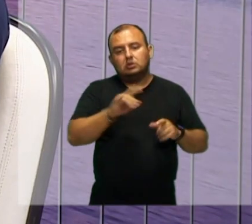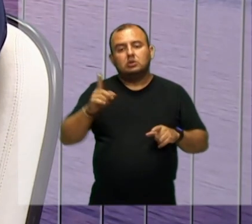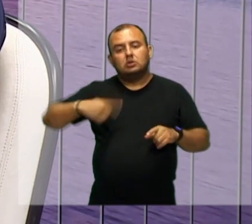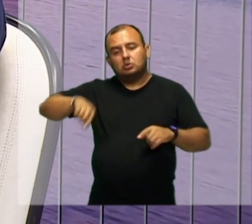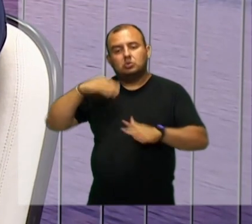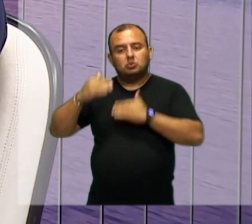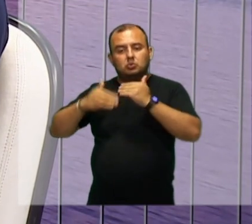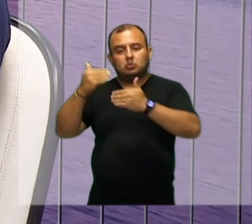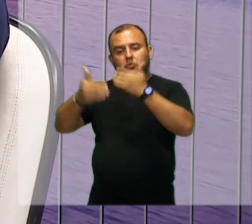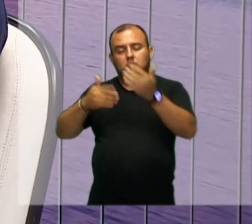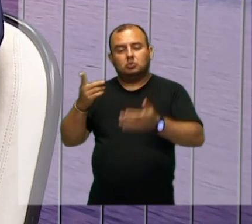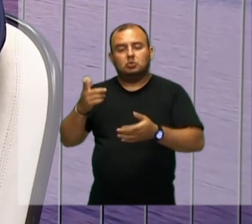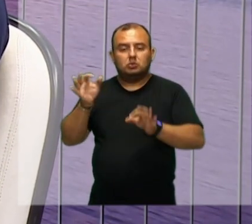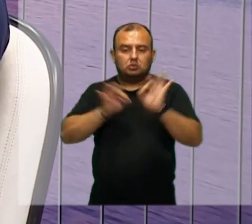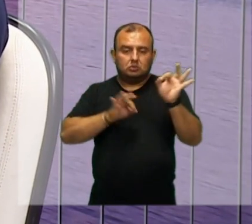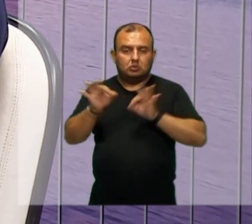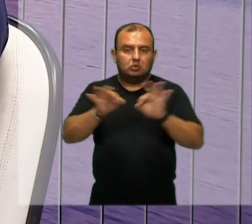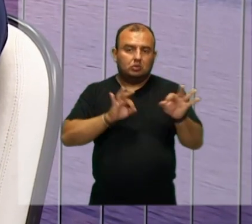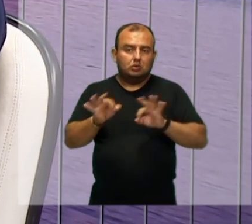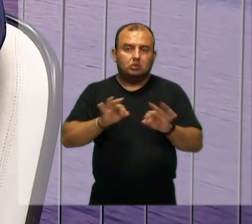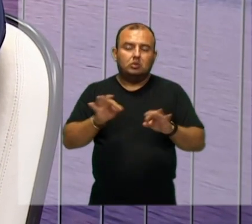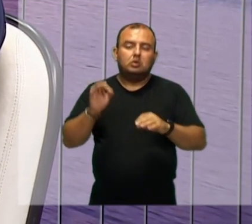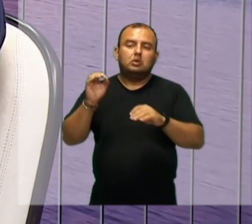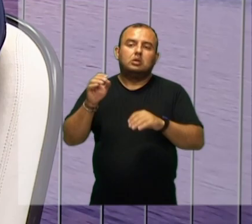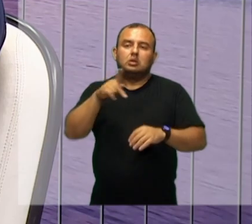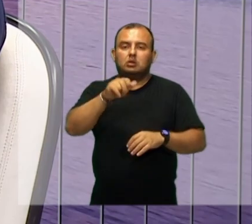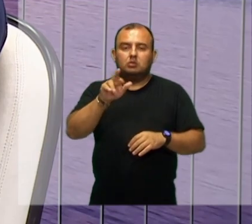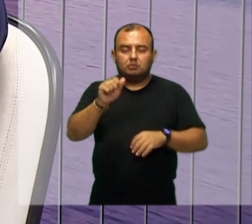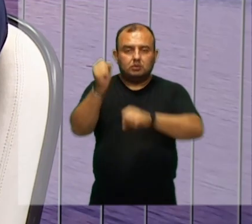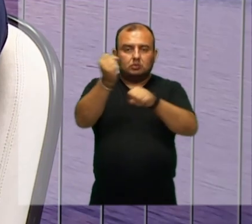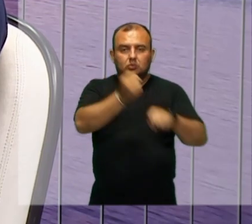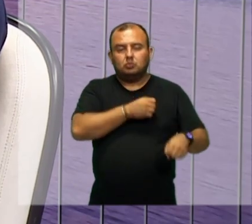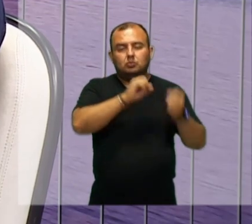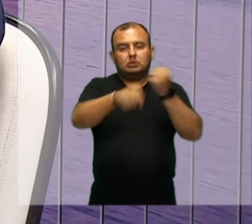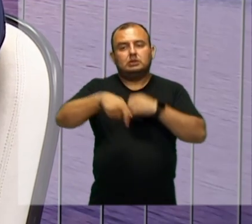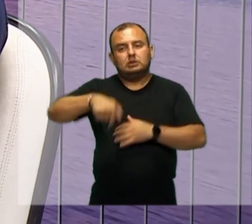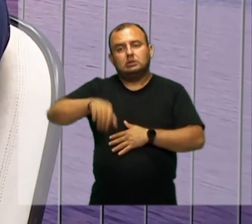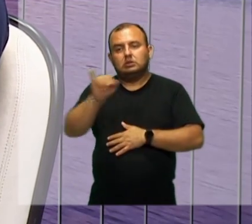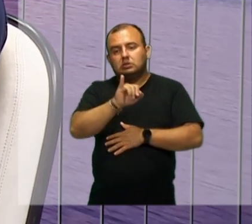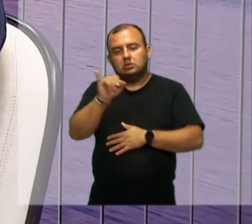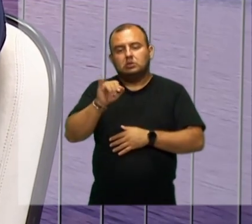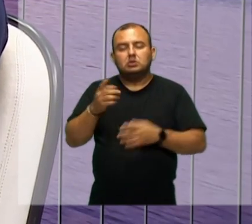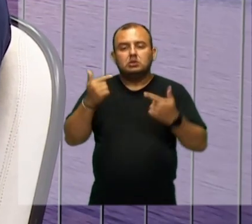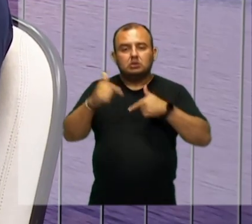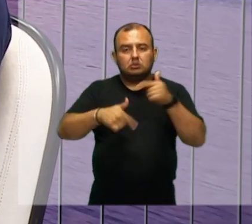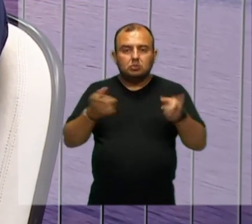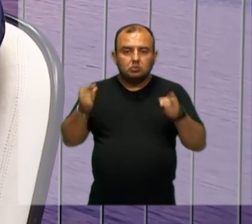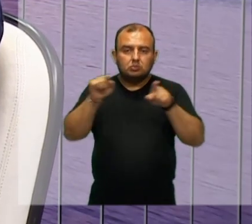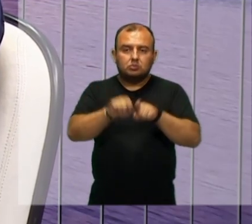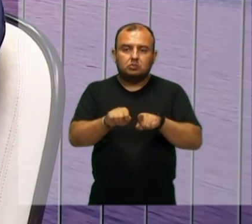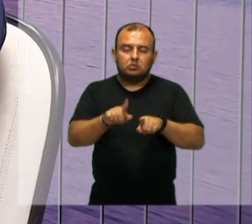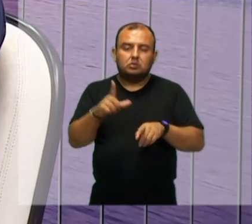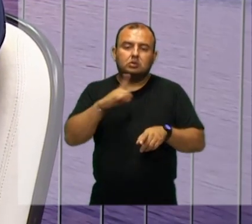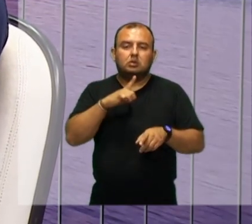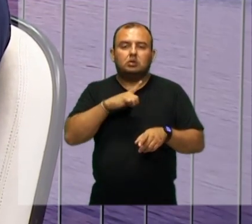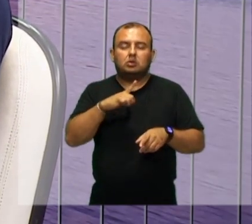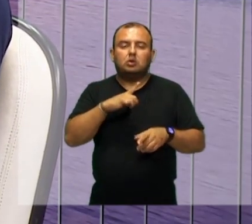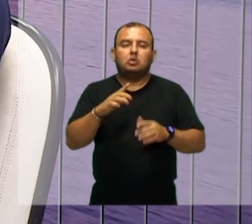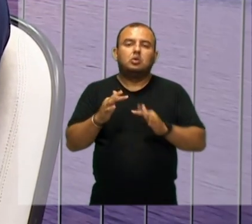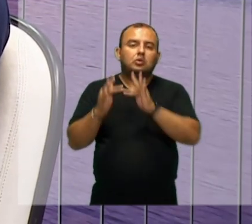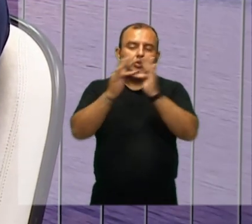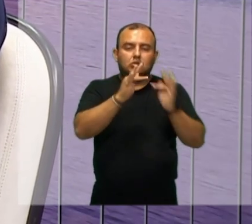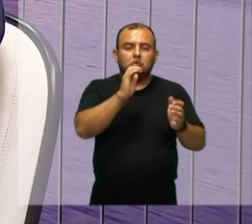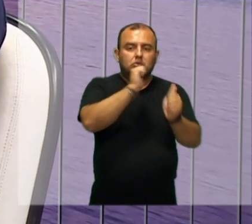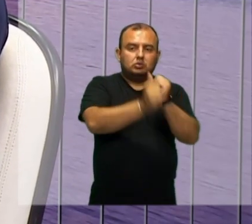esse processo de instalação da paracanoagem aqui em Itajaí, a gente trabalhou com algumas parcerias, seja via Fundação de Esportes,